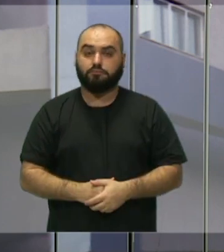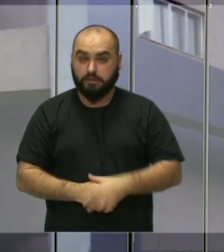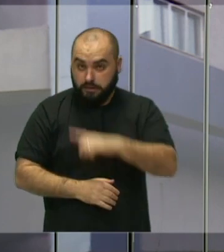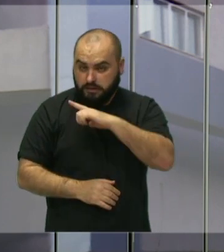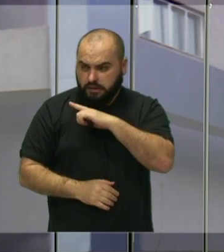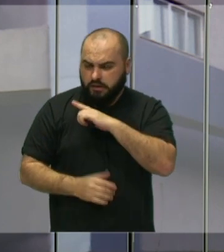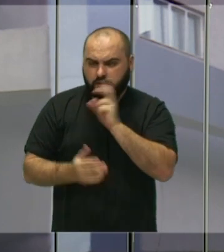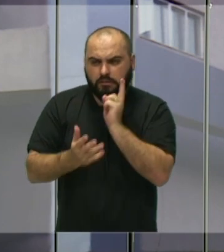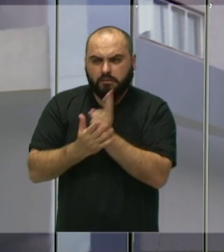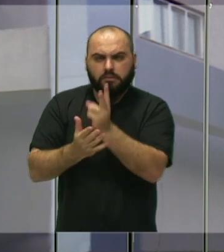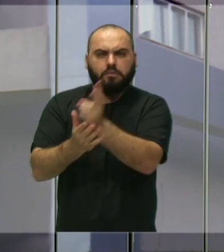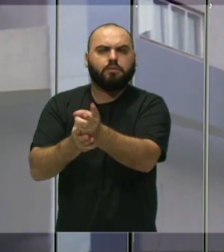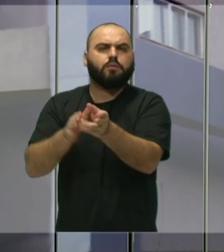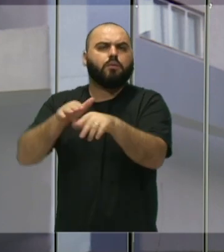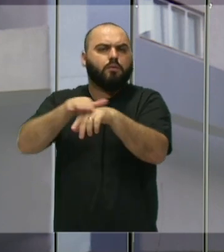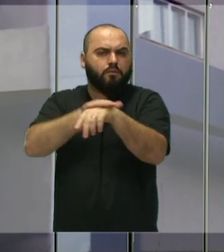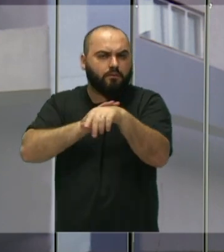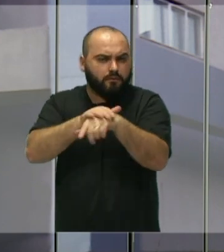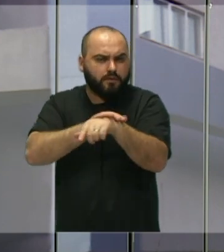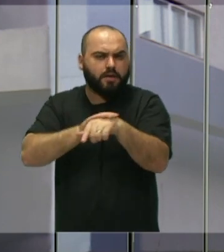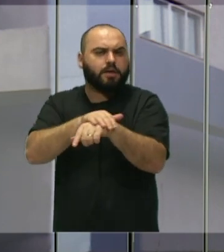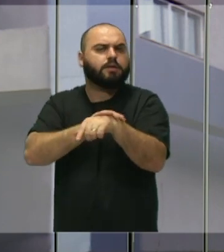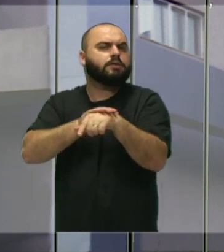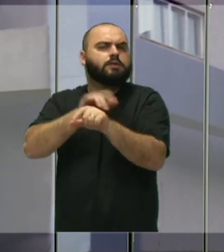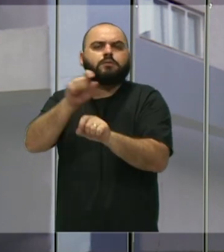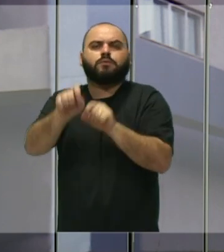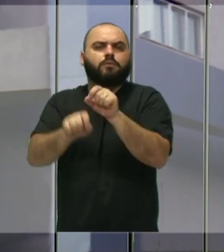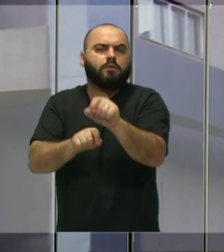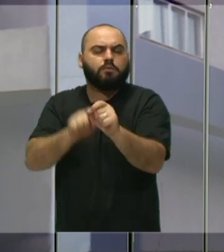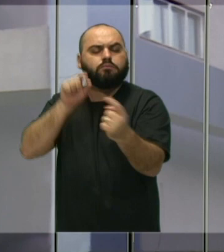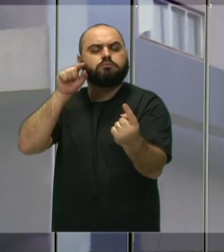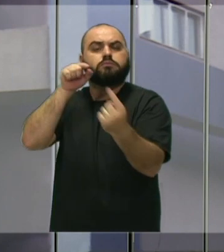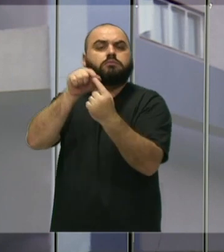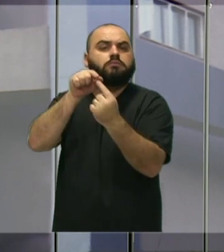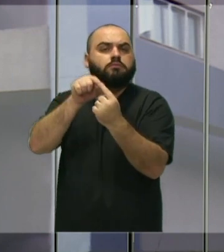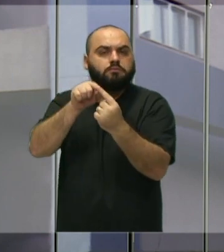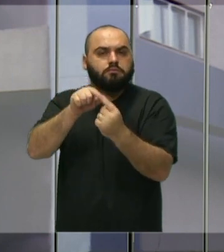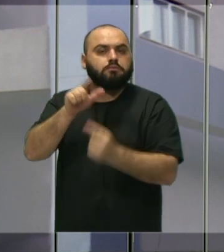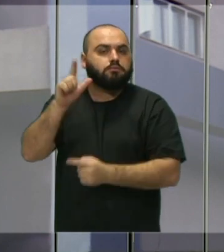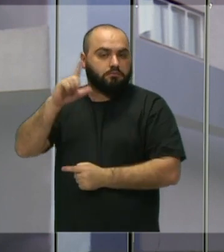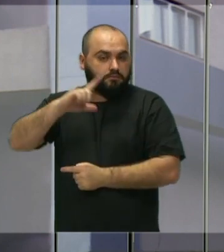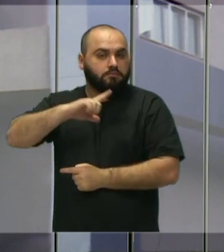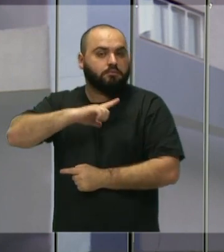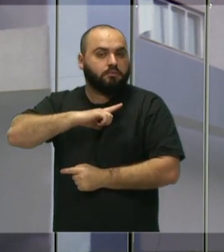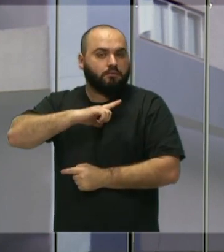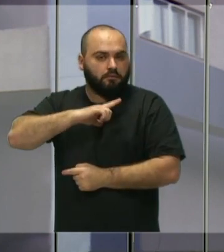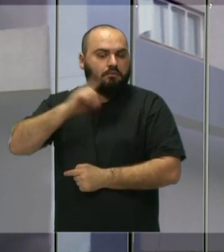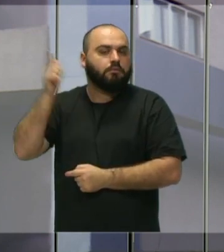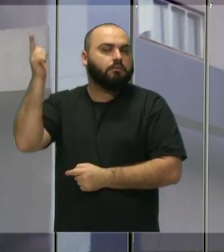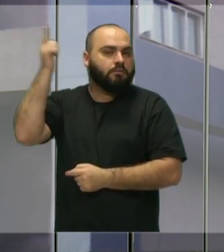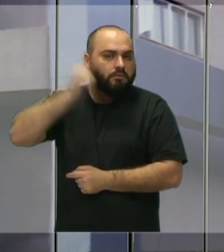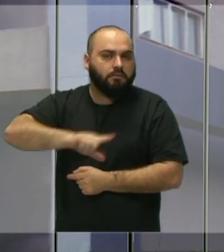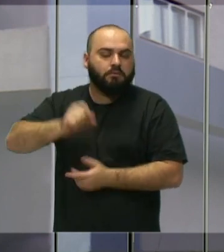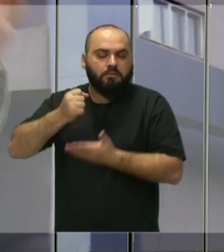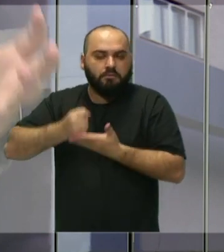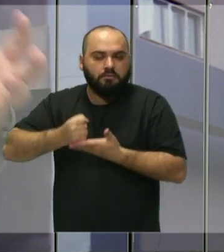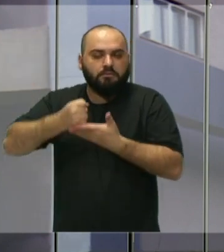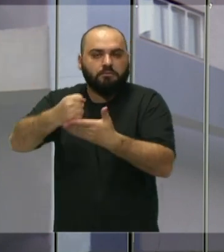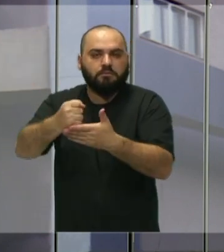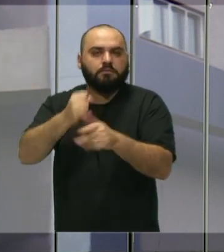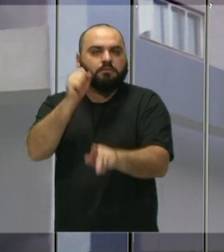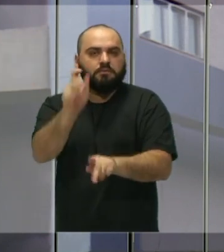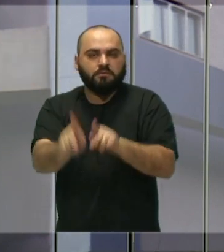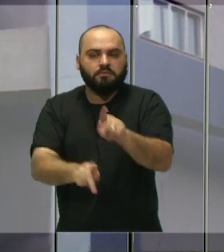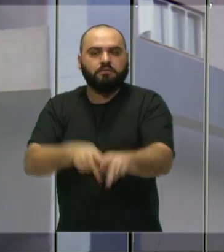foi um diálogo com o objetivo de ter realmente, de fazer algo pela população